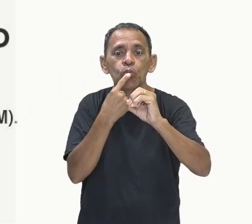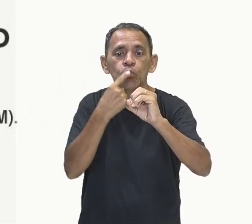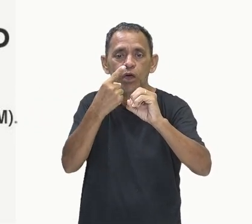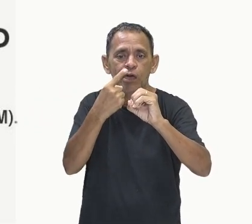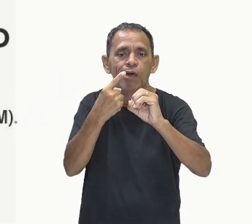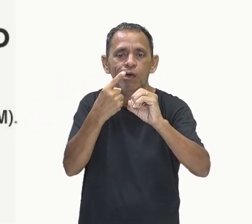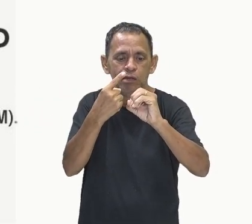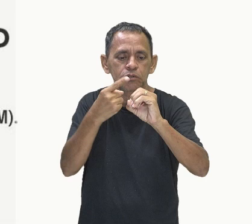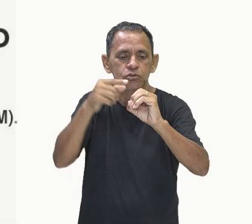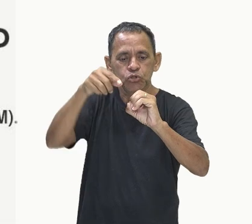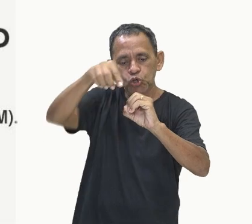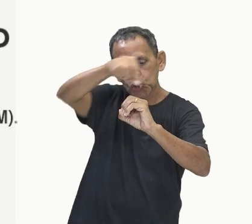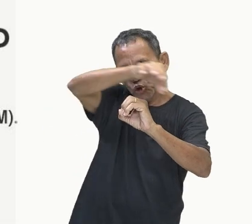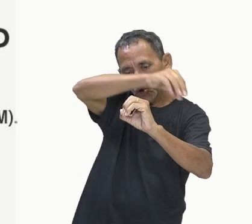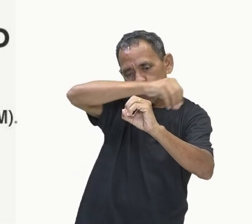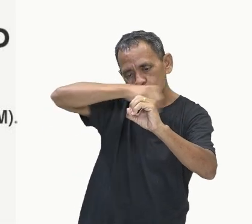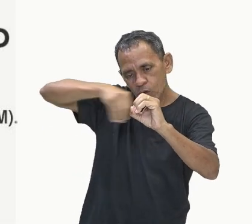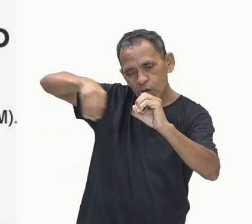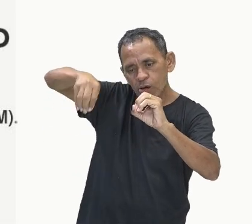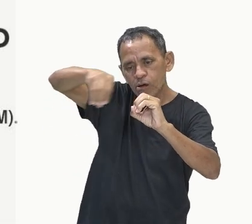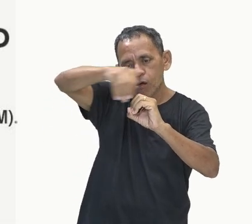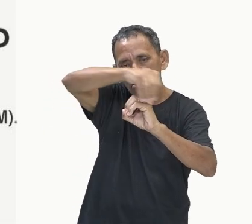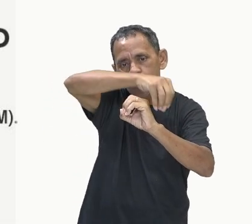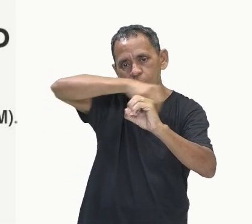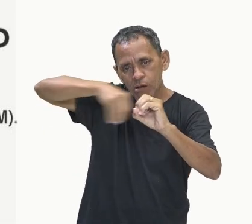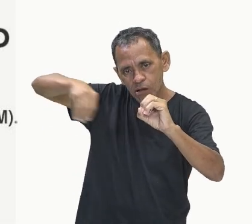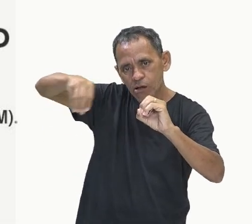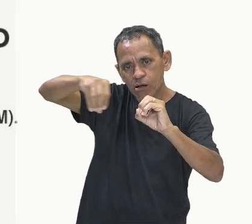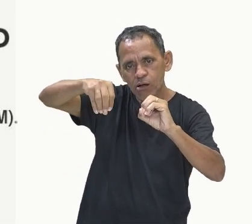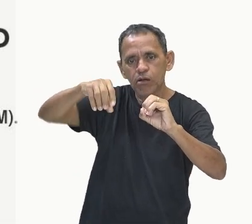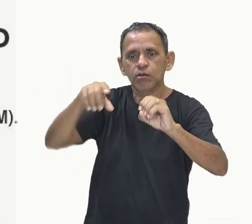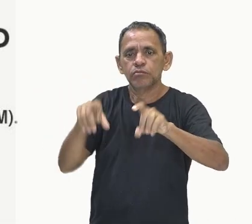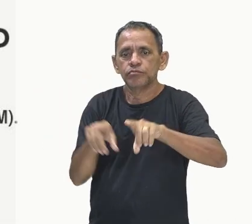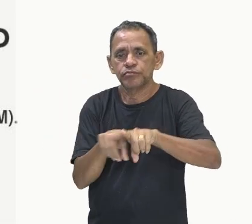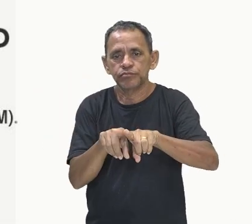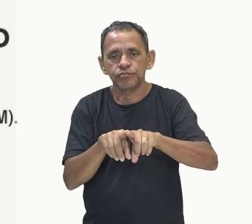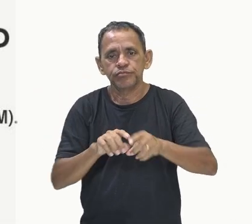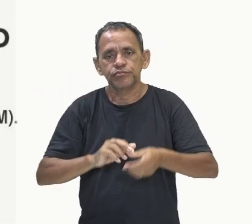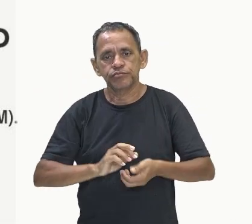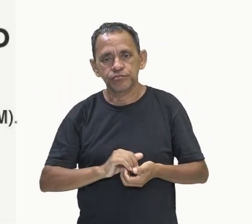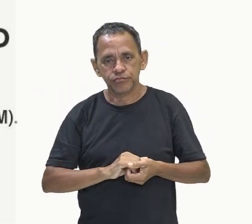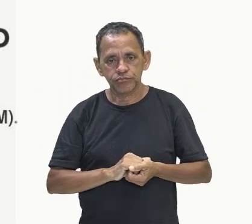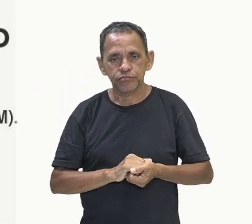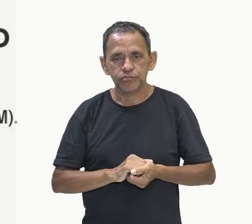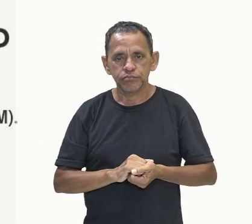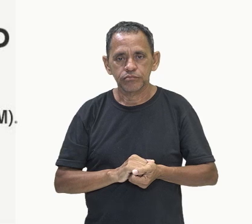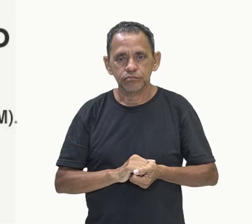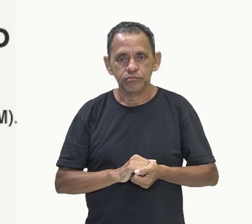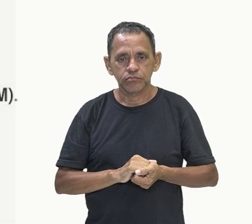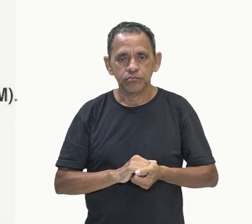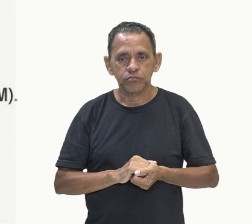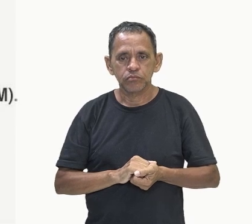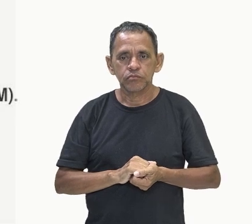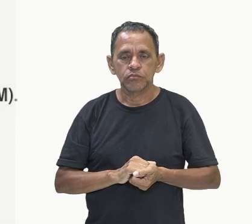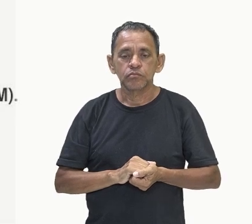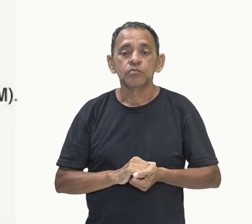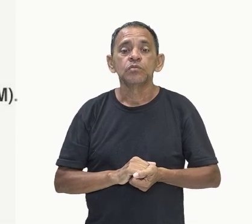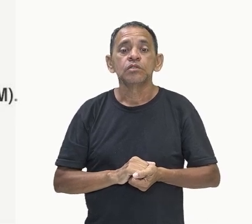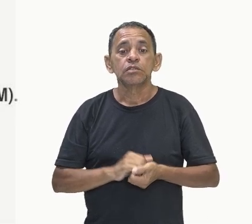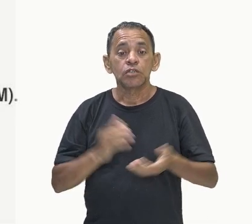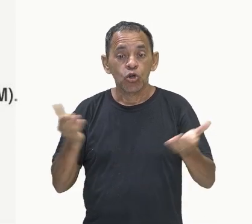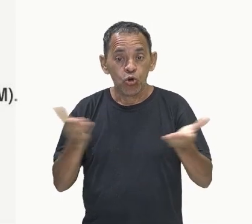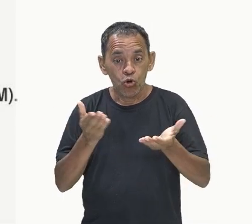dos focos dessa elipse. Então aí é o exemplo número 1. E agora veja o exemplo